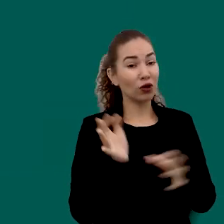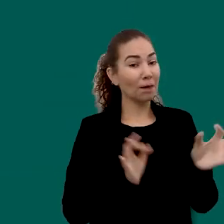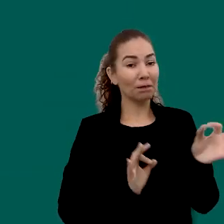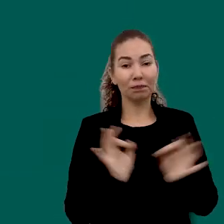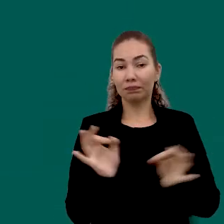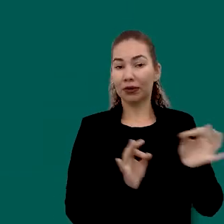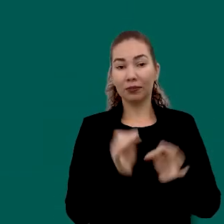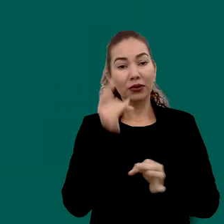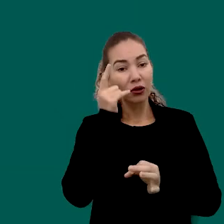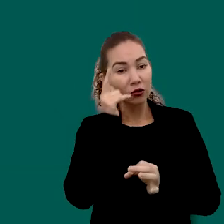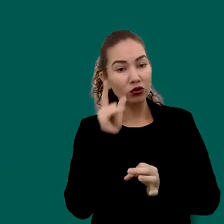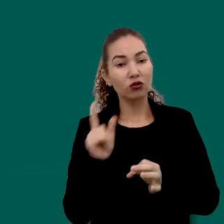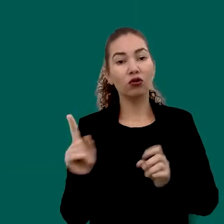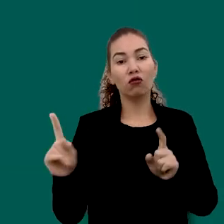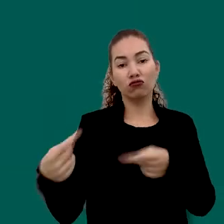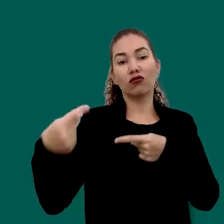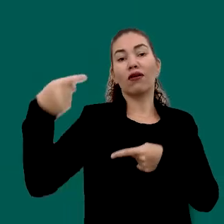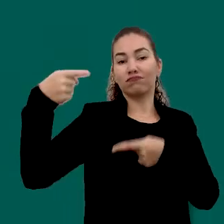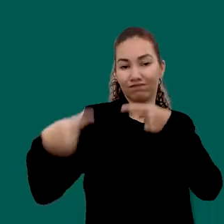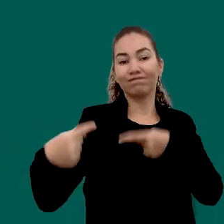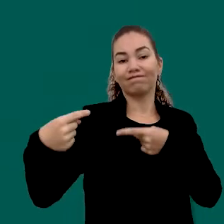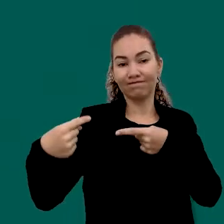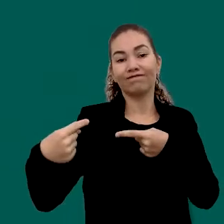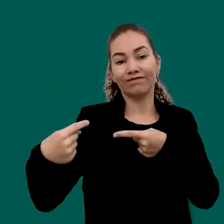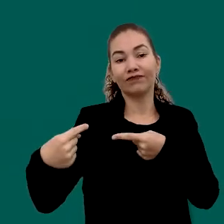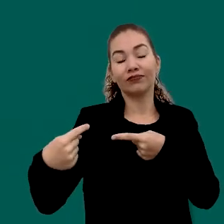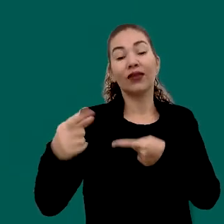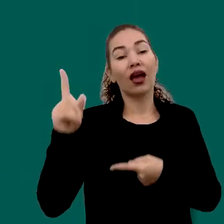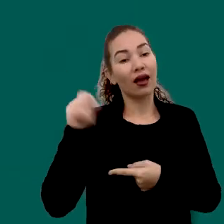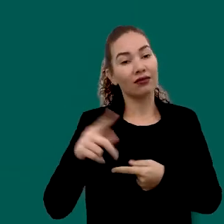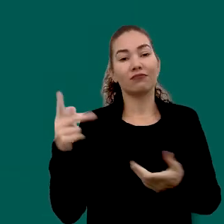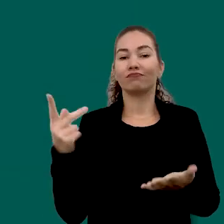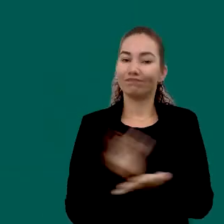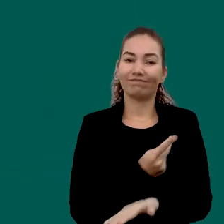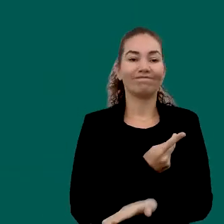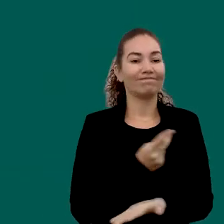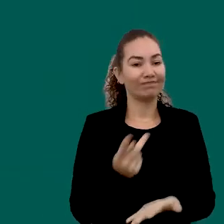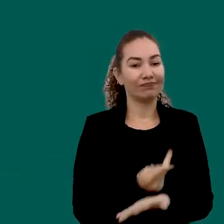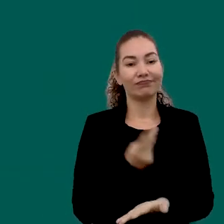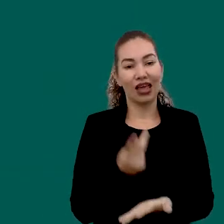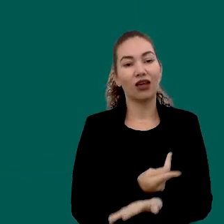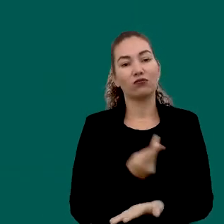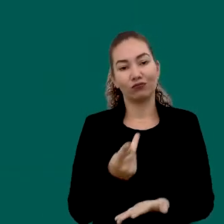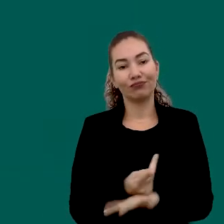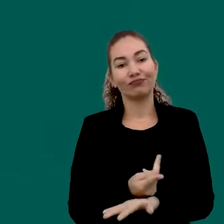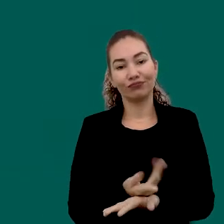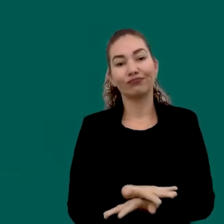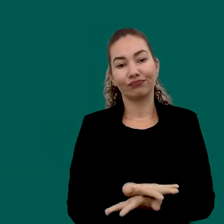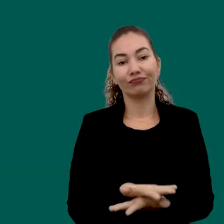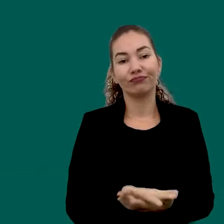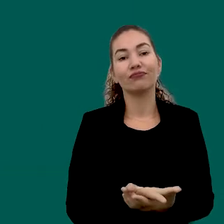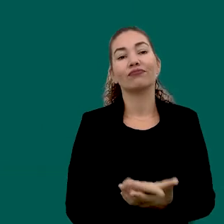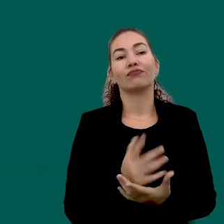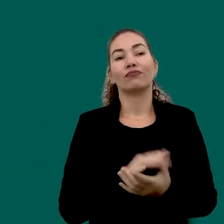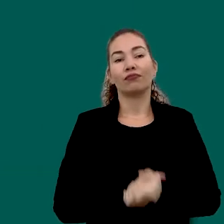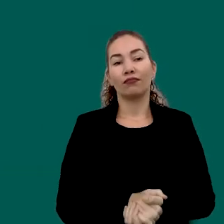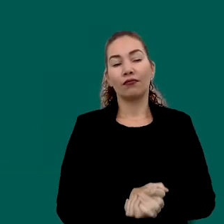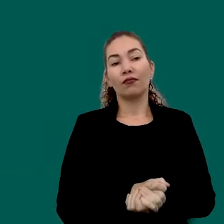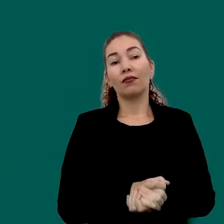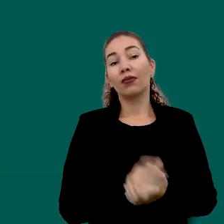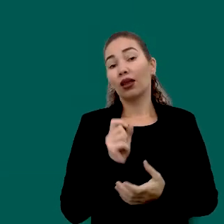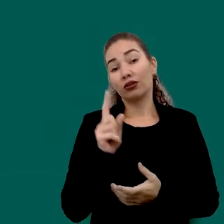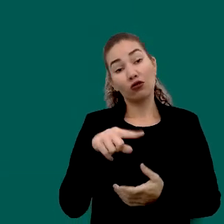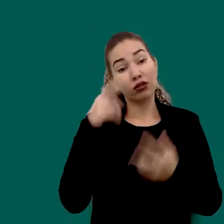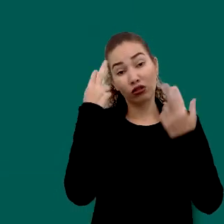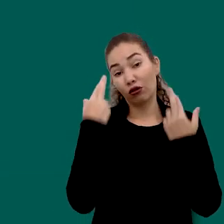e poder brigar forte com meus concorrentes. Então esse foi um dos grandes erros. O varejo ele ainda é muito, ele segura um pouquinho isso. Isso